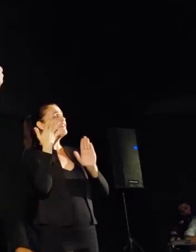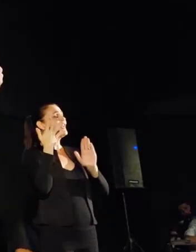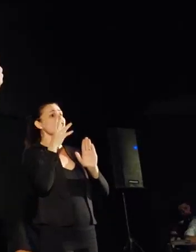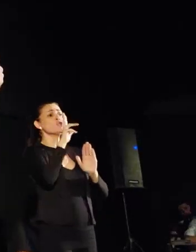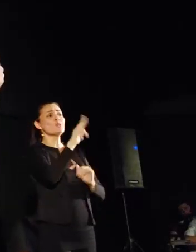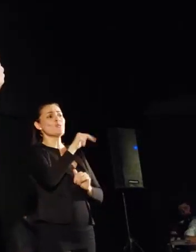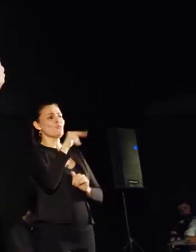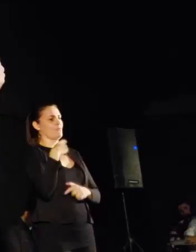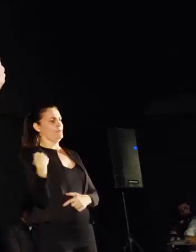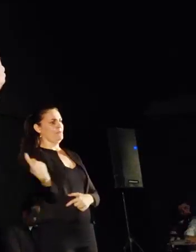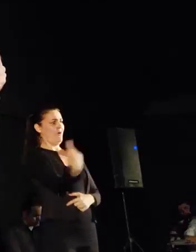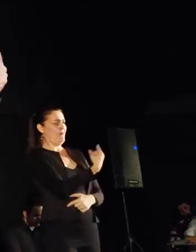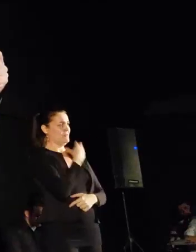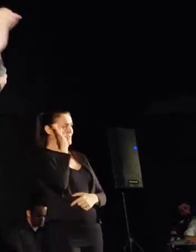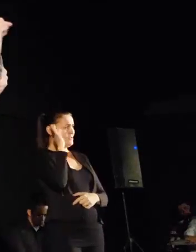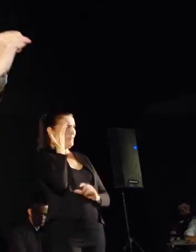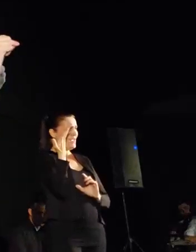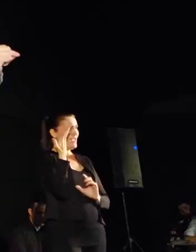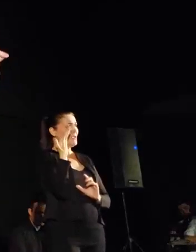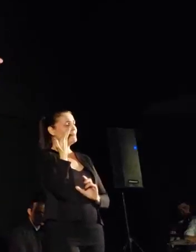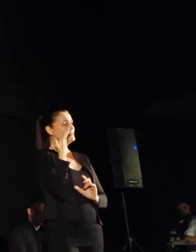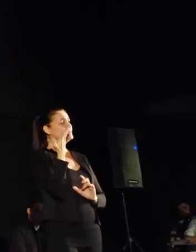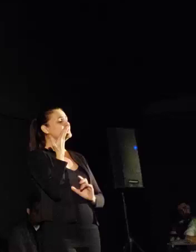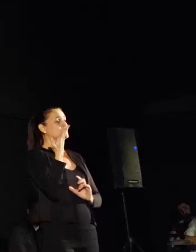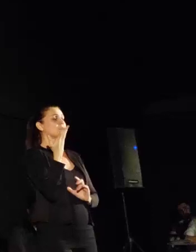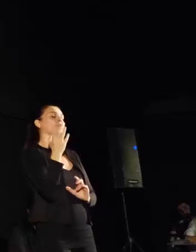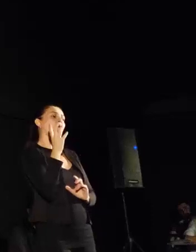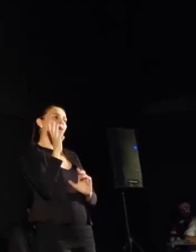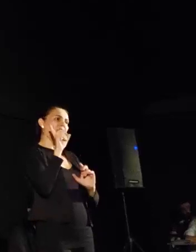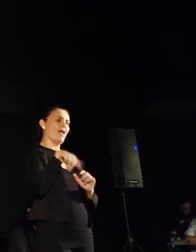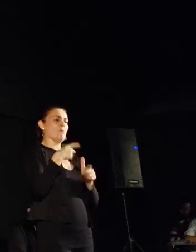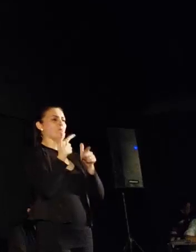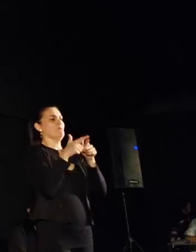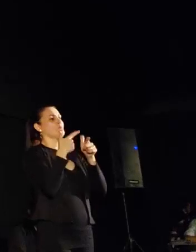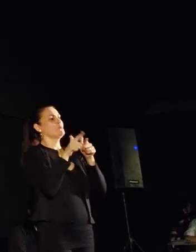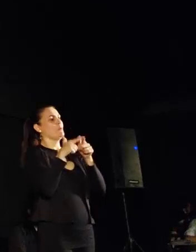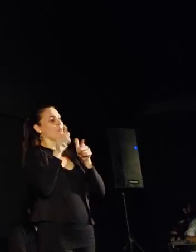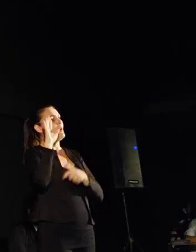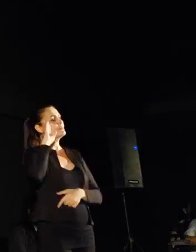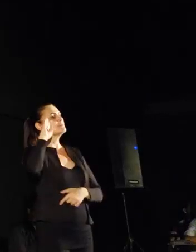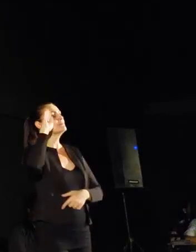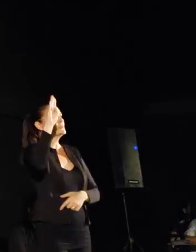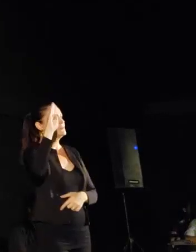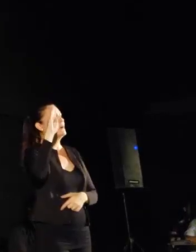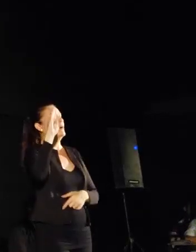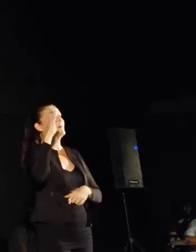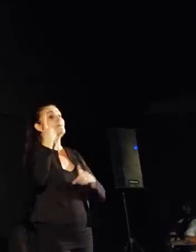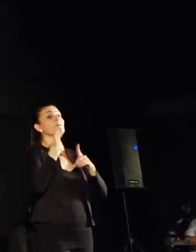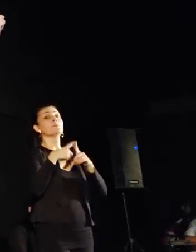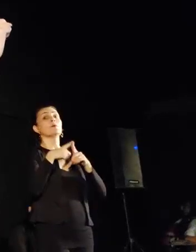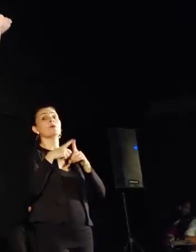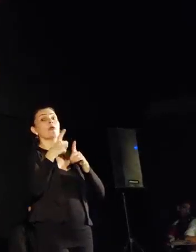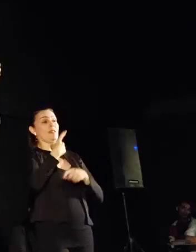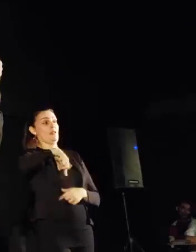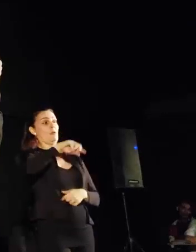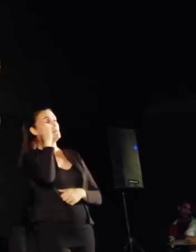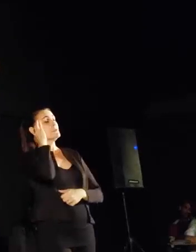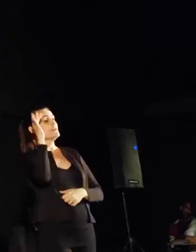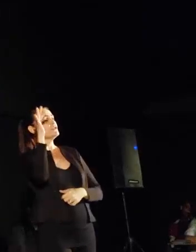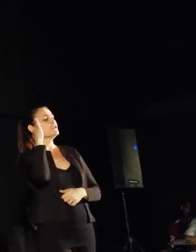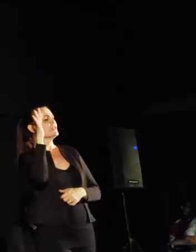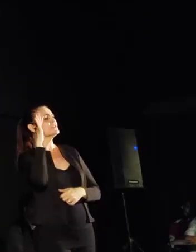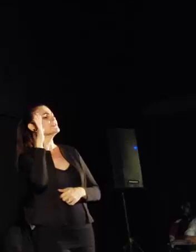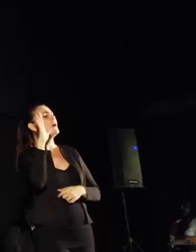nós. Esse é um problema central. Certo? Porque, afinal de contas, nossa imaginação está